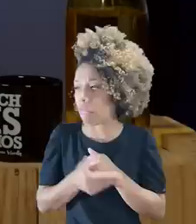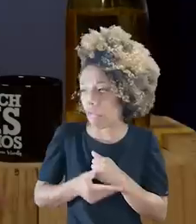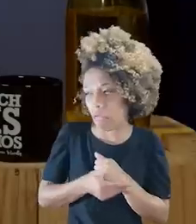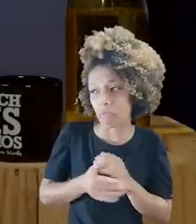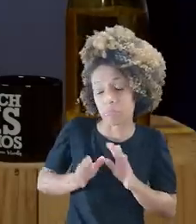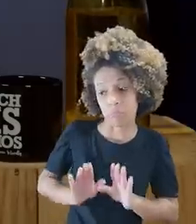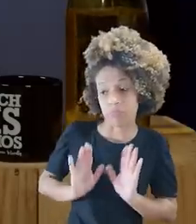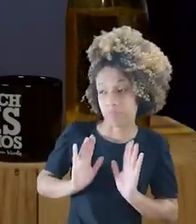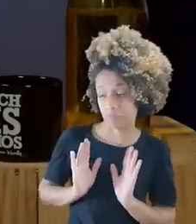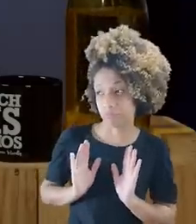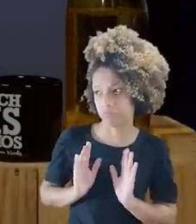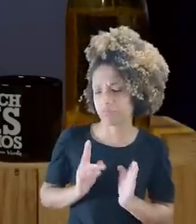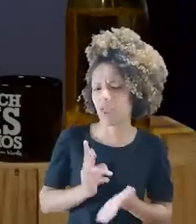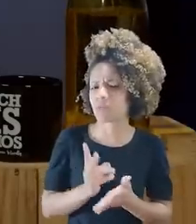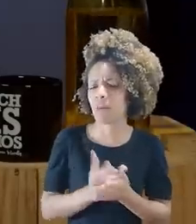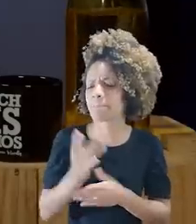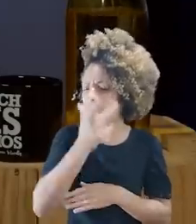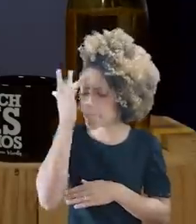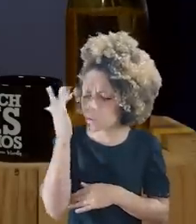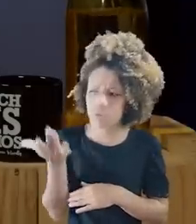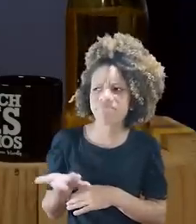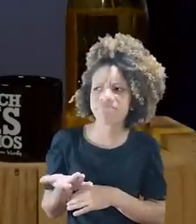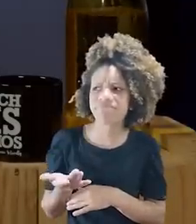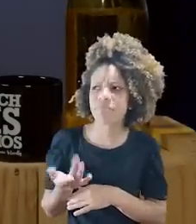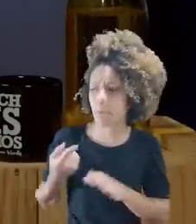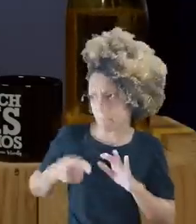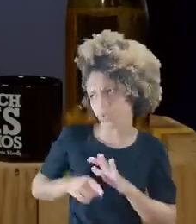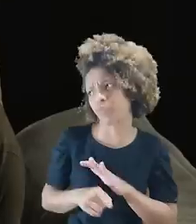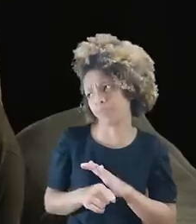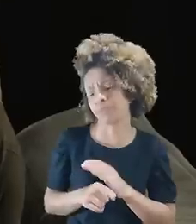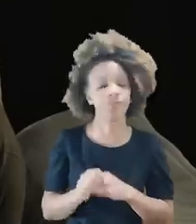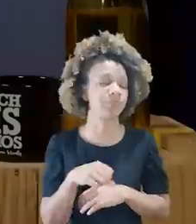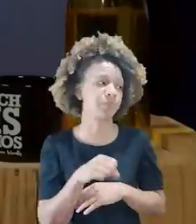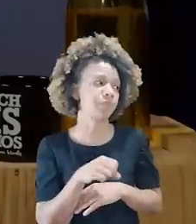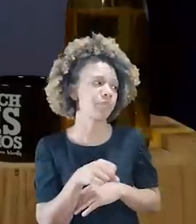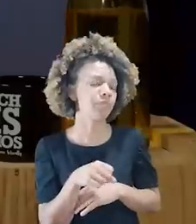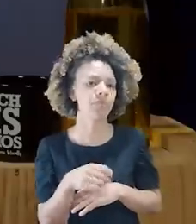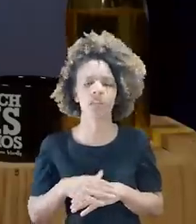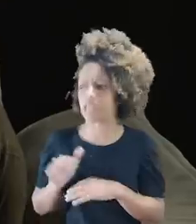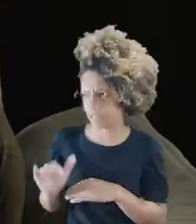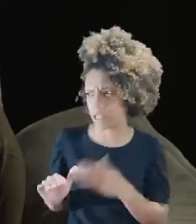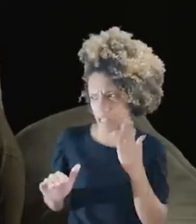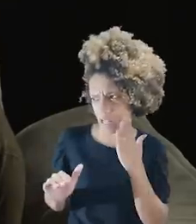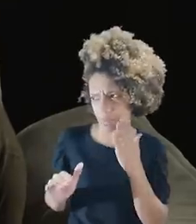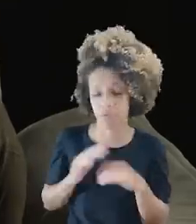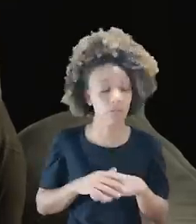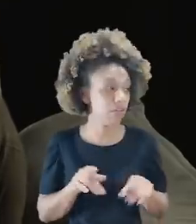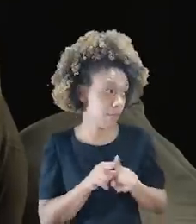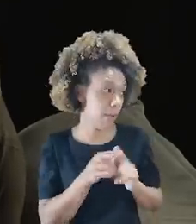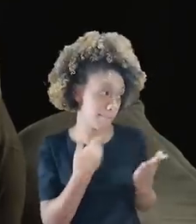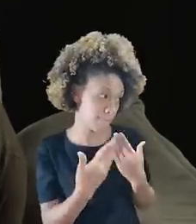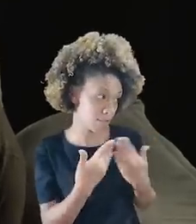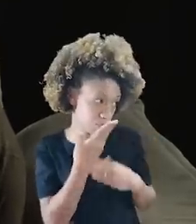que eu eu sempre fui uma pessoa profunda sim sim sim desde criança Sabe sim e Inclusive eu tô batendo